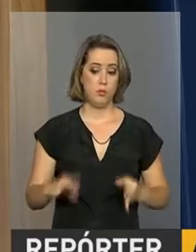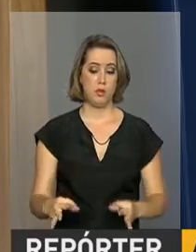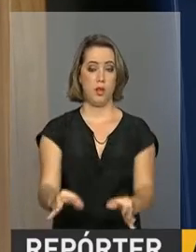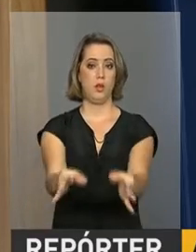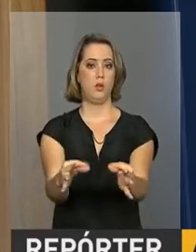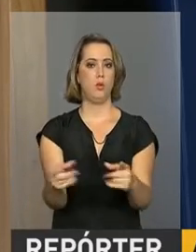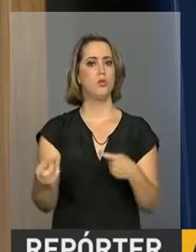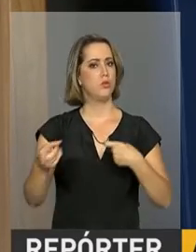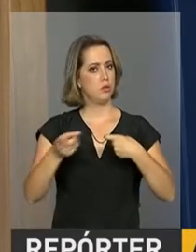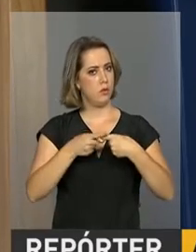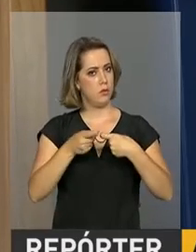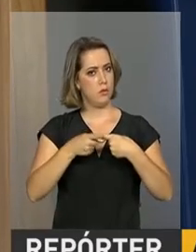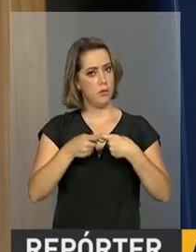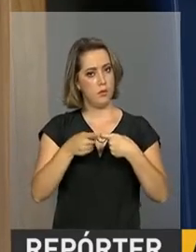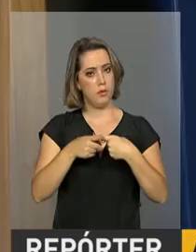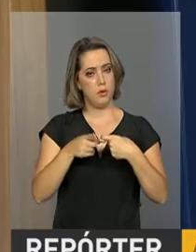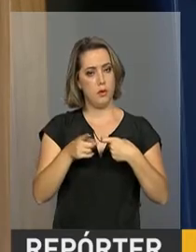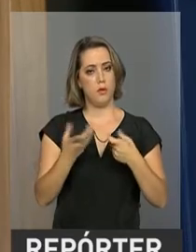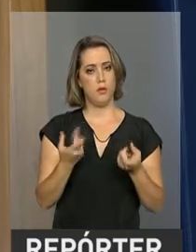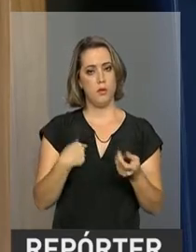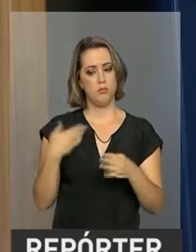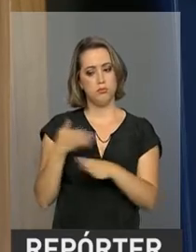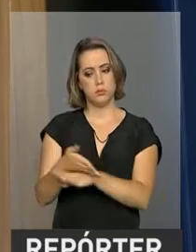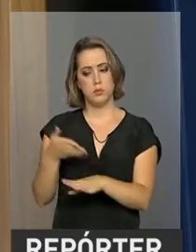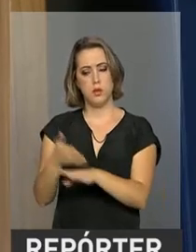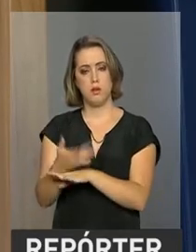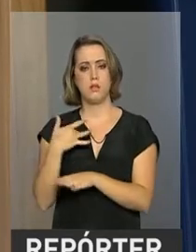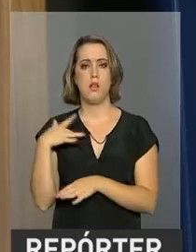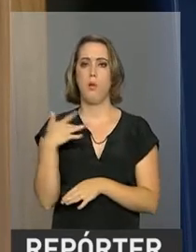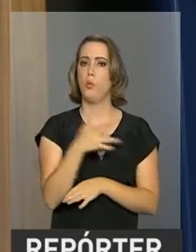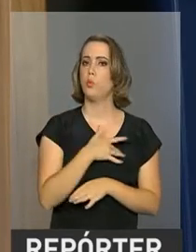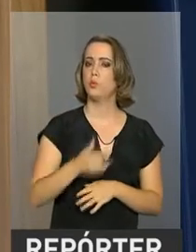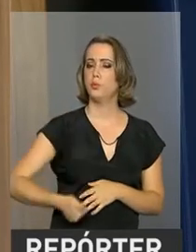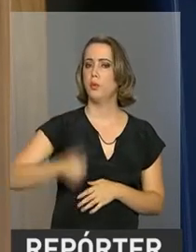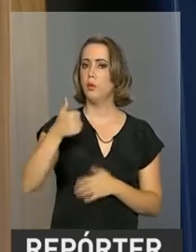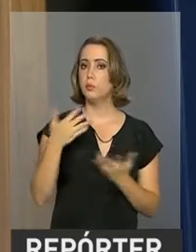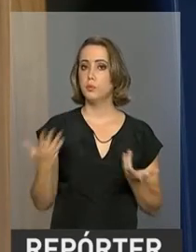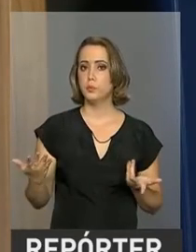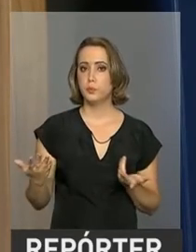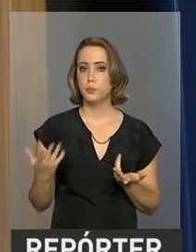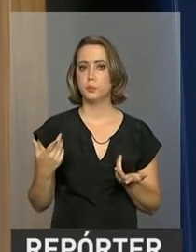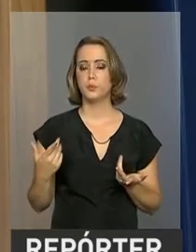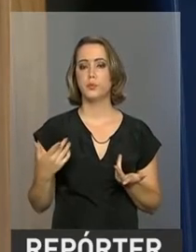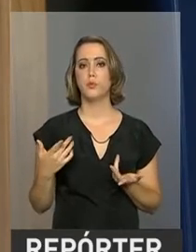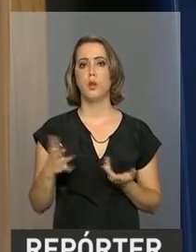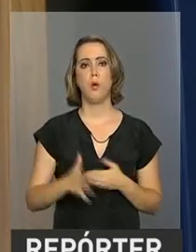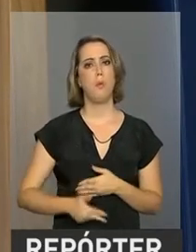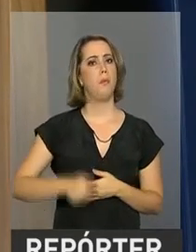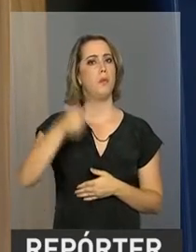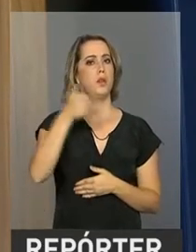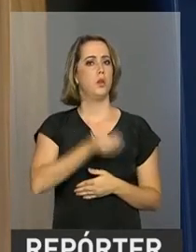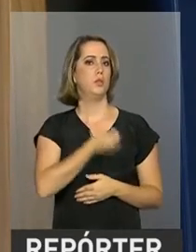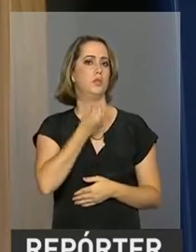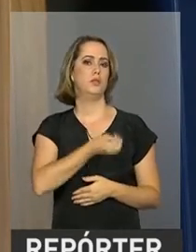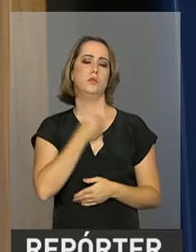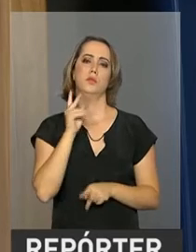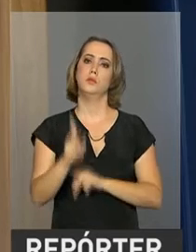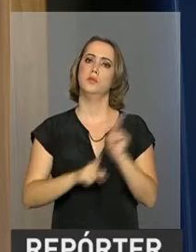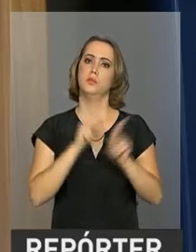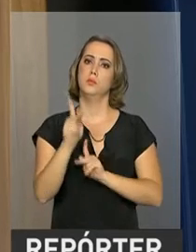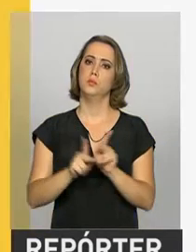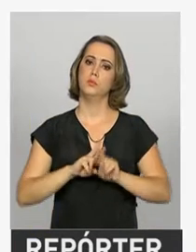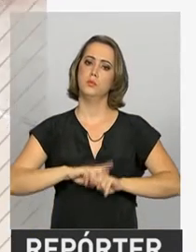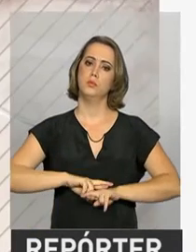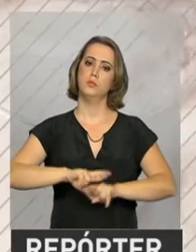a melhor disposição acesso a serviços de saúde a melhoria das condições de vida da população de uma maneira